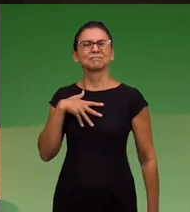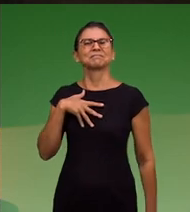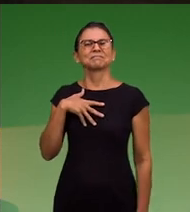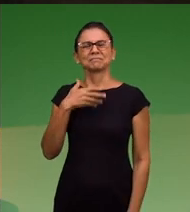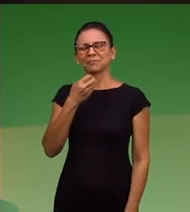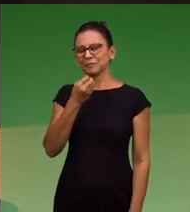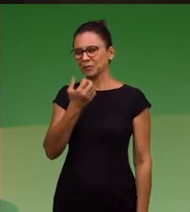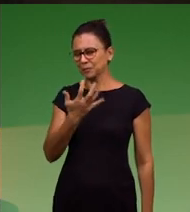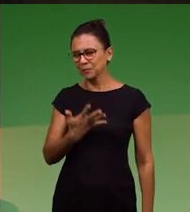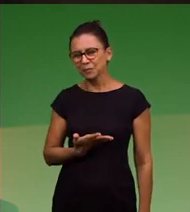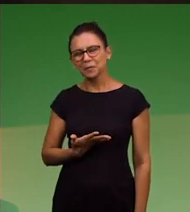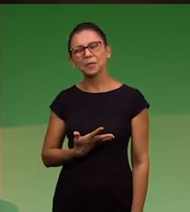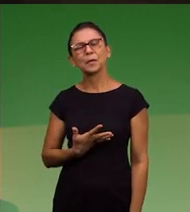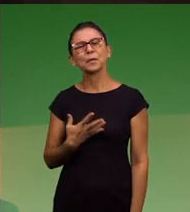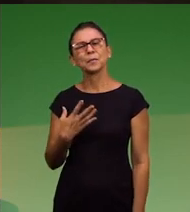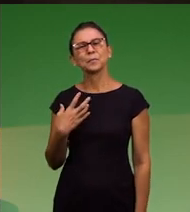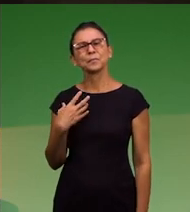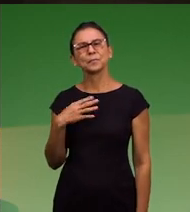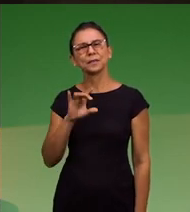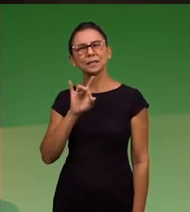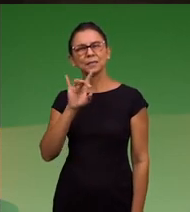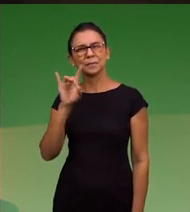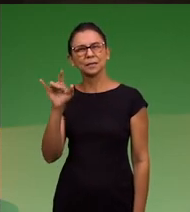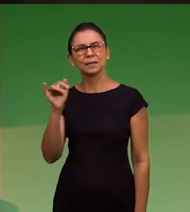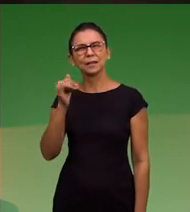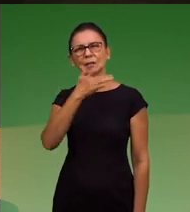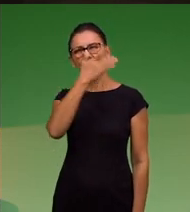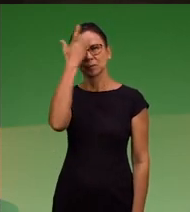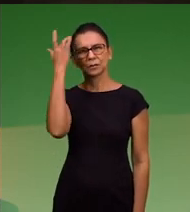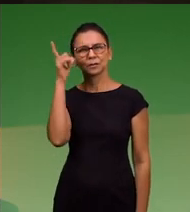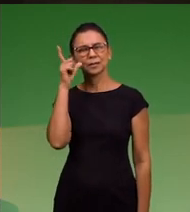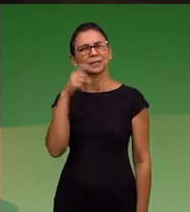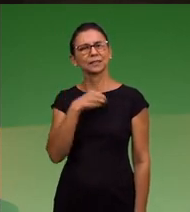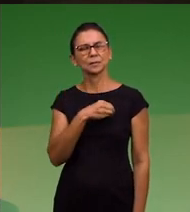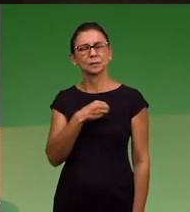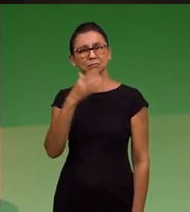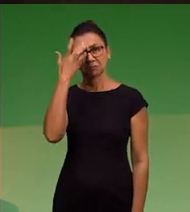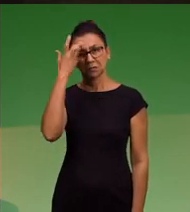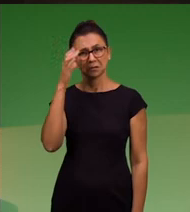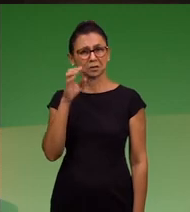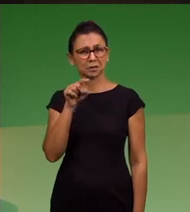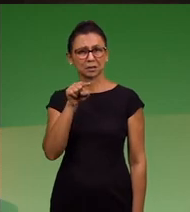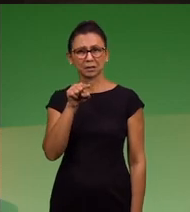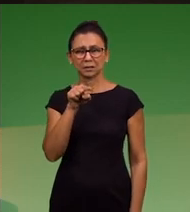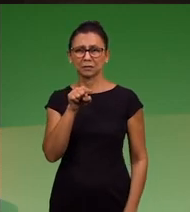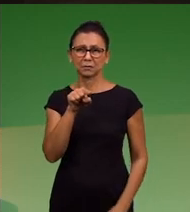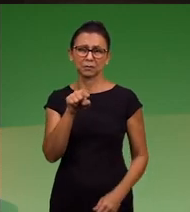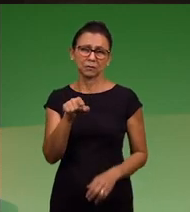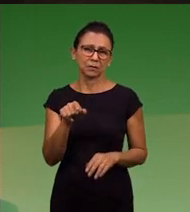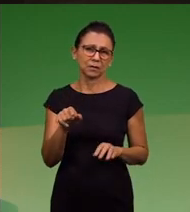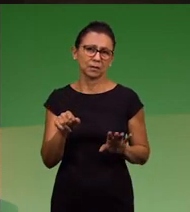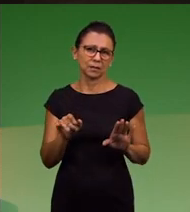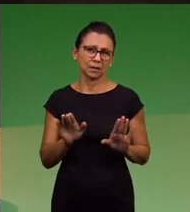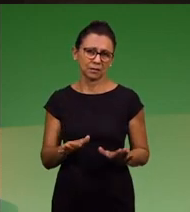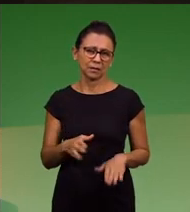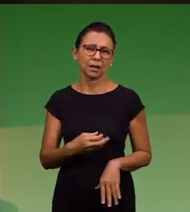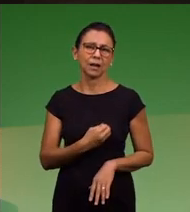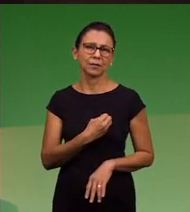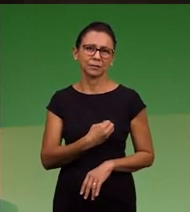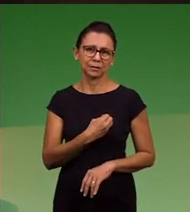tratar, sobretudo para aqueles que vivem essa experiência. Não sei se você que nos ouve já está